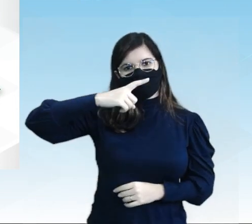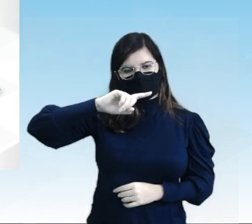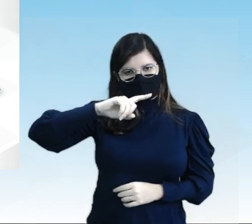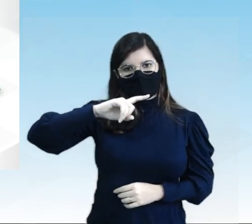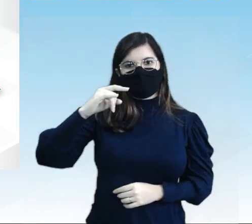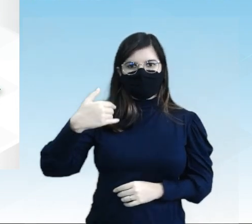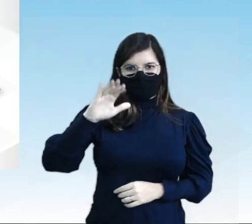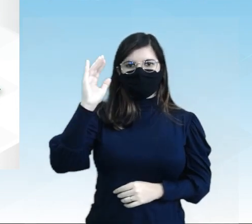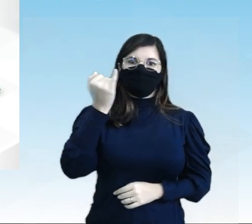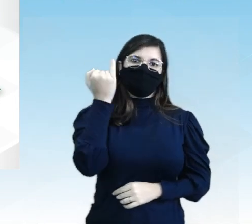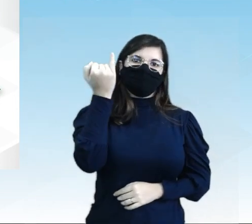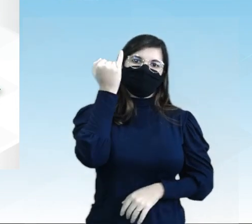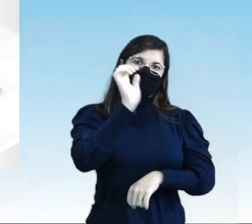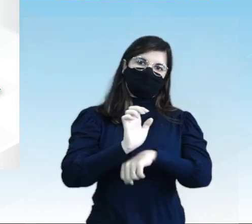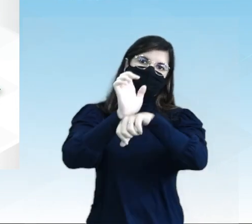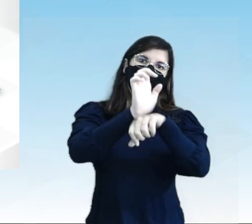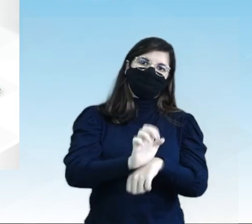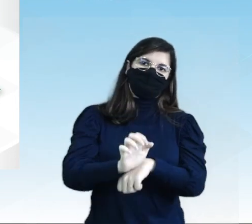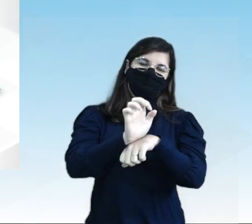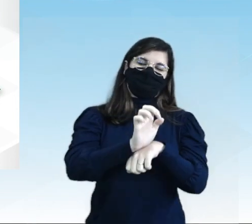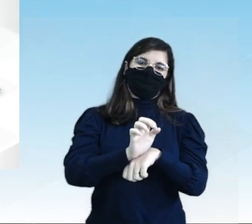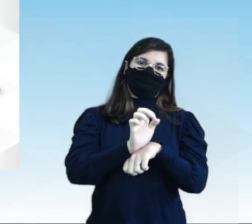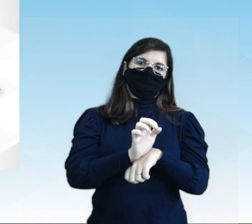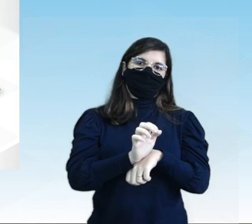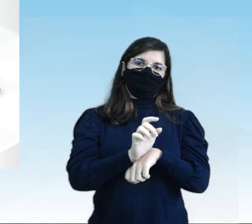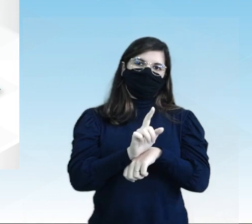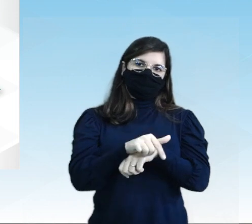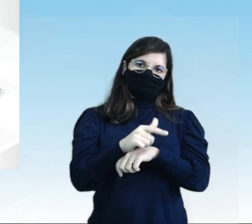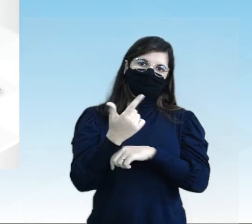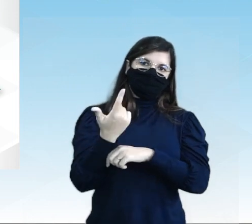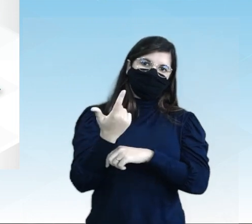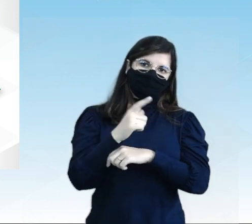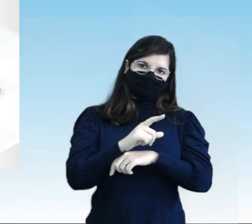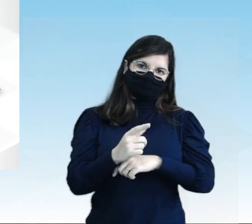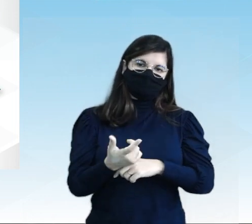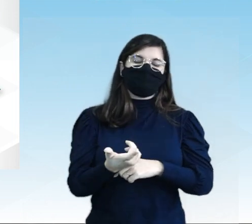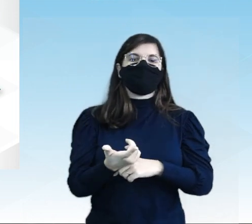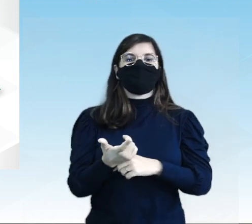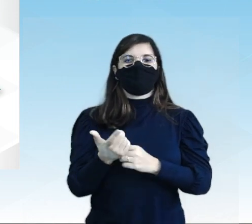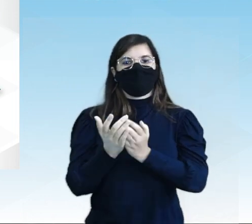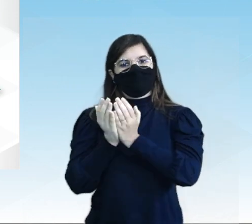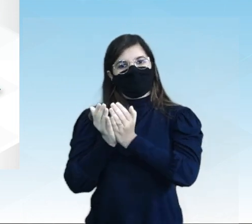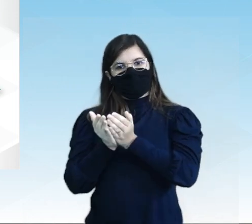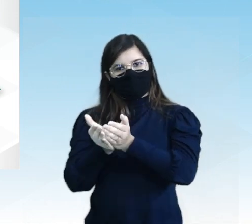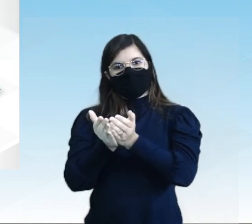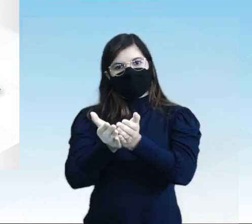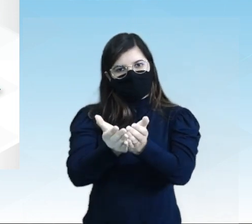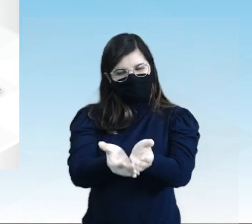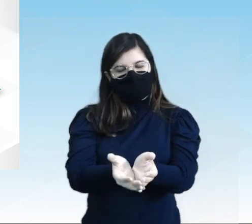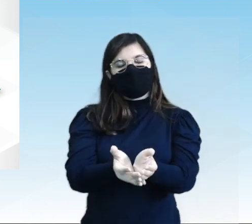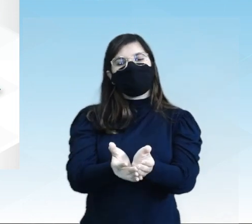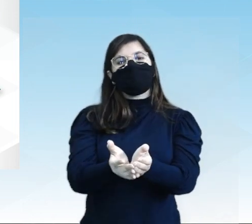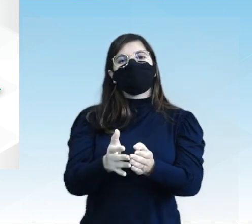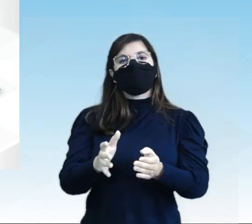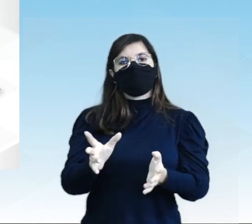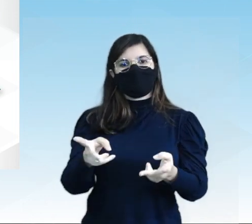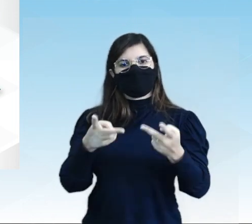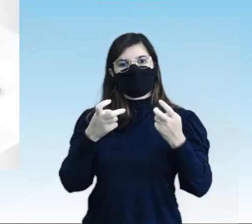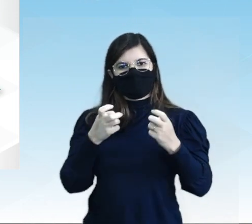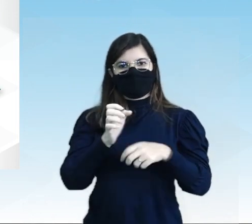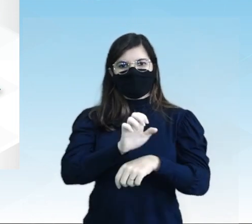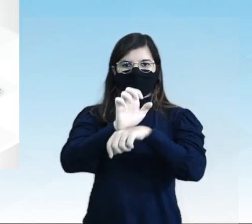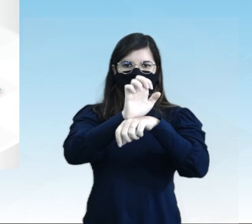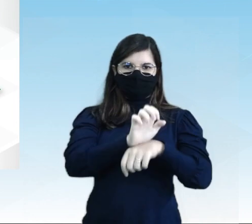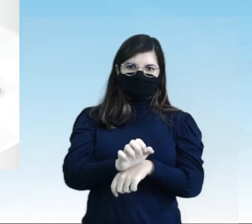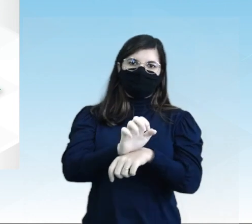era o mais importante estado vou falar do Estado mas é que sempre capitania hereditária mas para trazer uma linguagem mais prática a gente fala